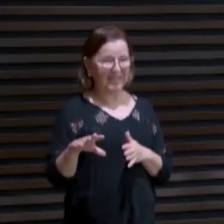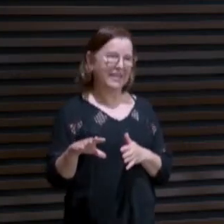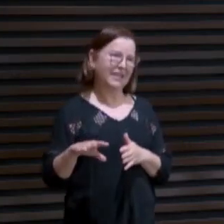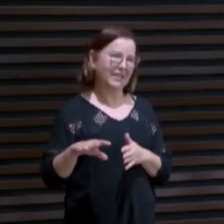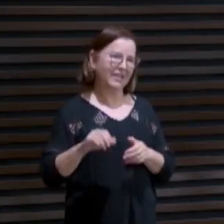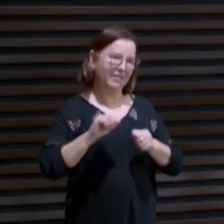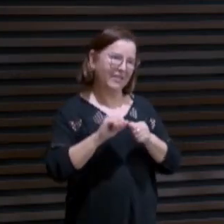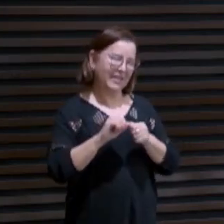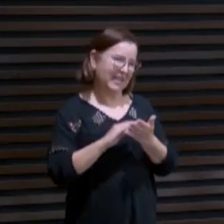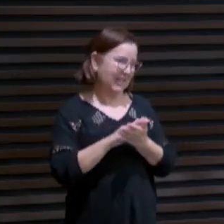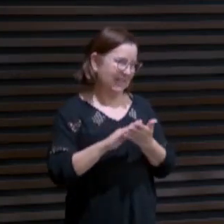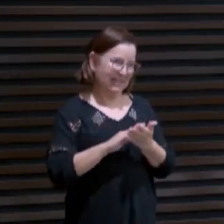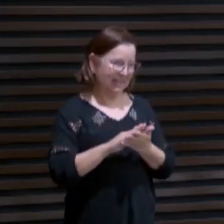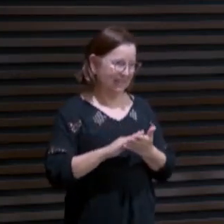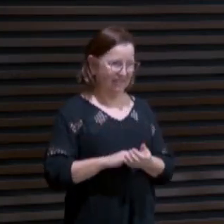recebido.